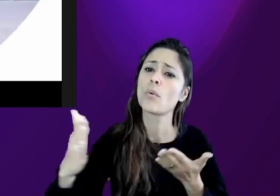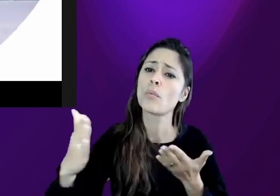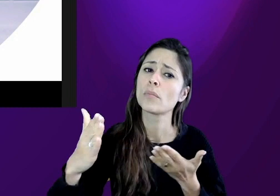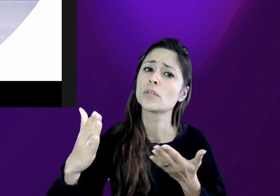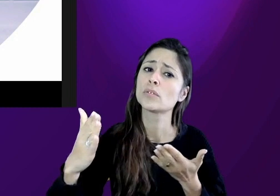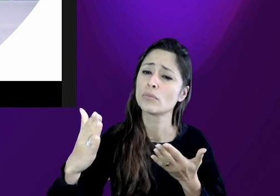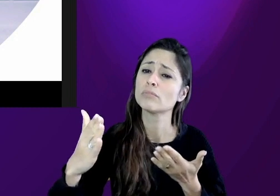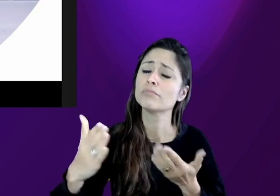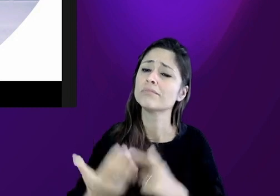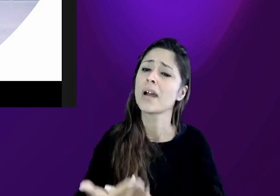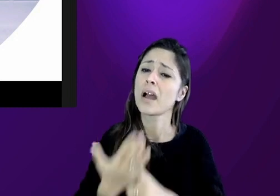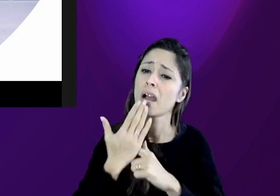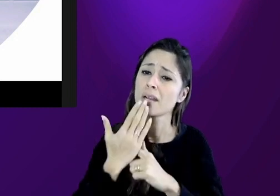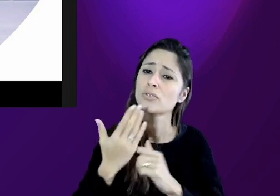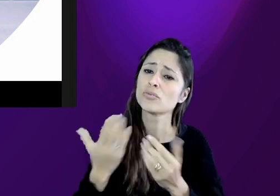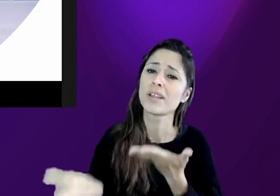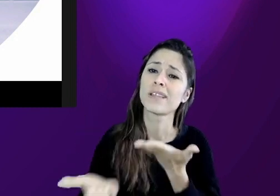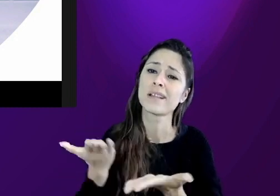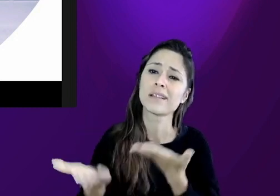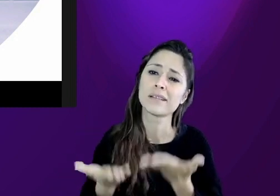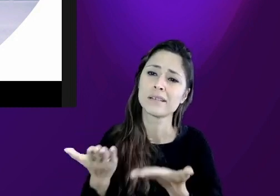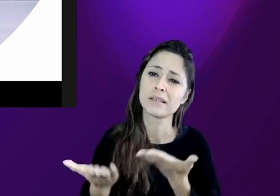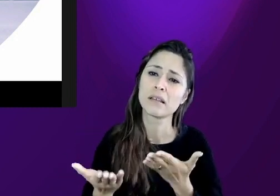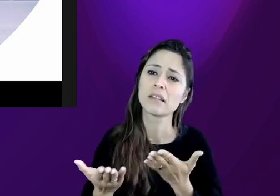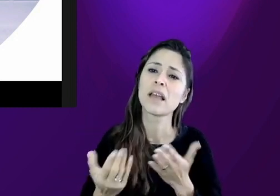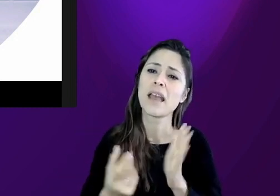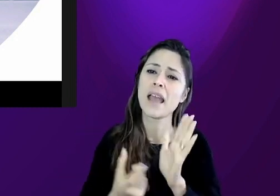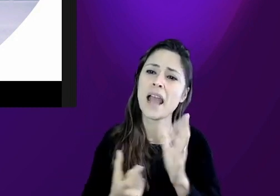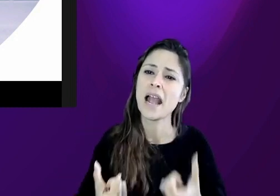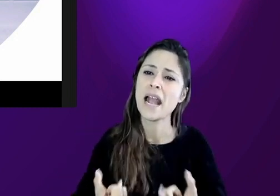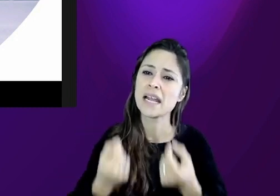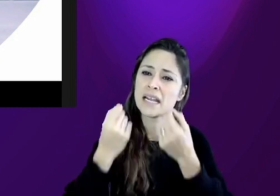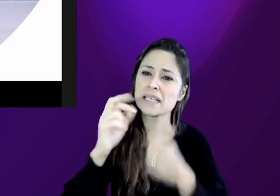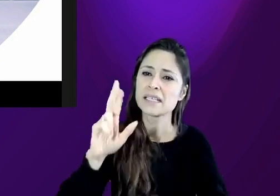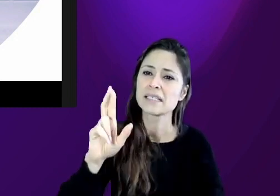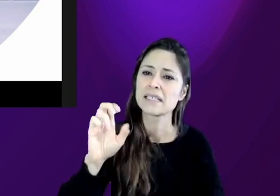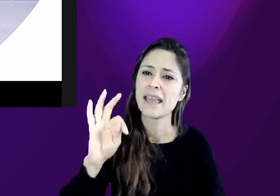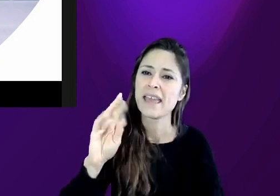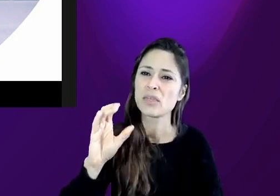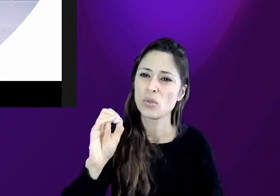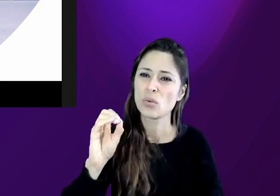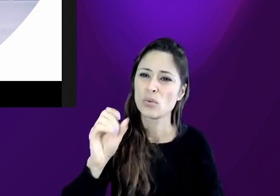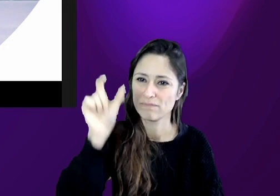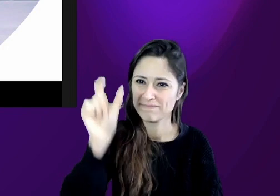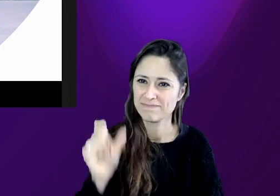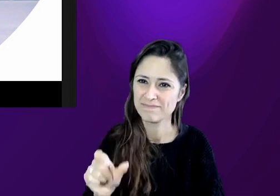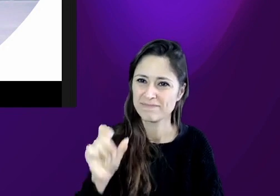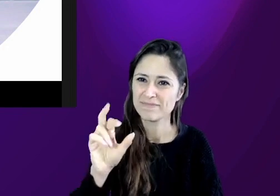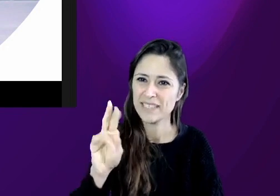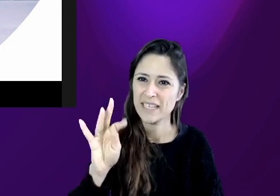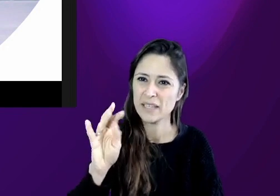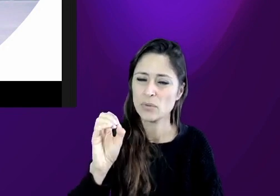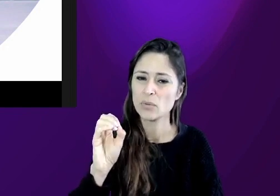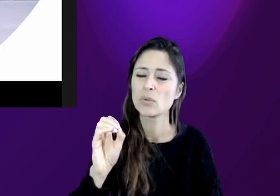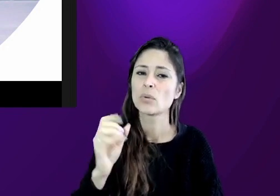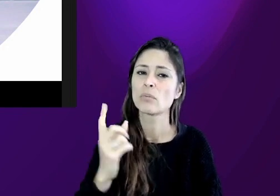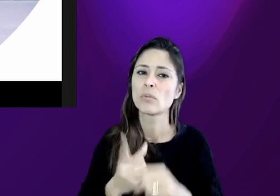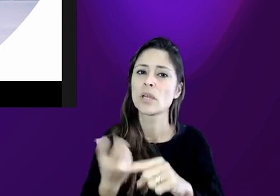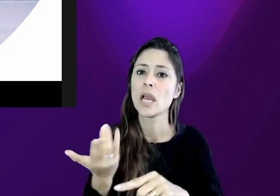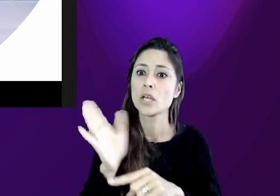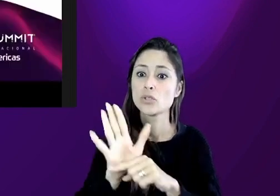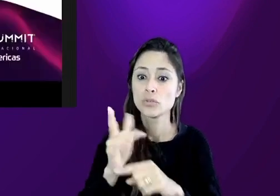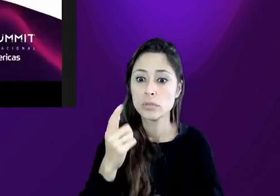melhor tratamento do câncer do reto, porque nos possibilita uma melhor